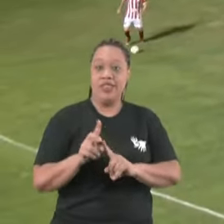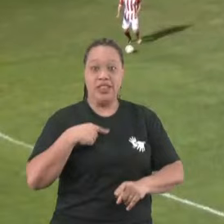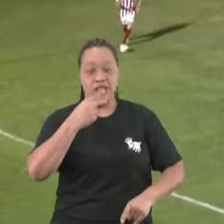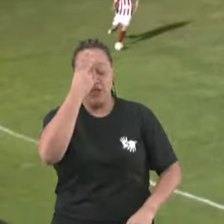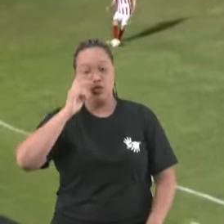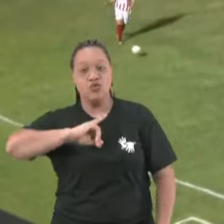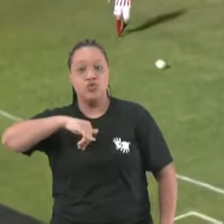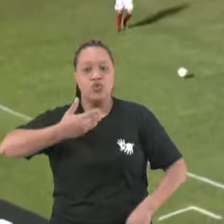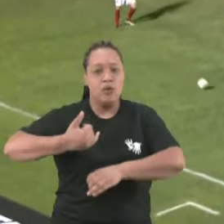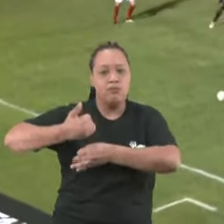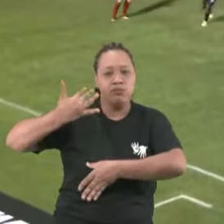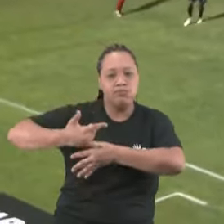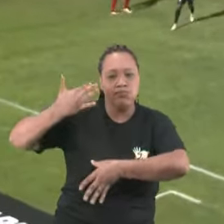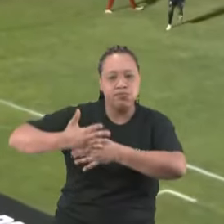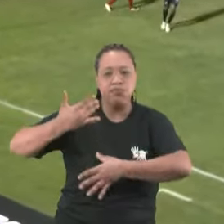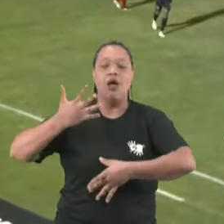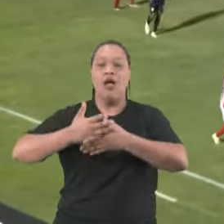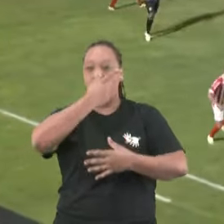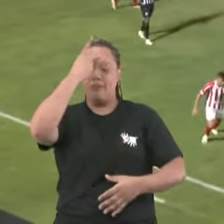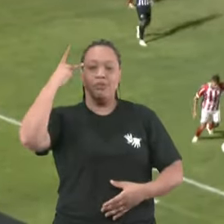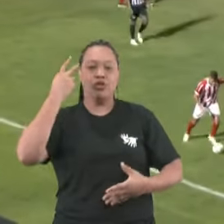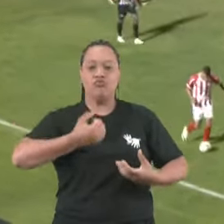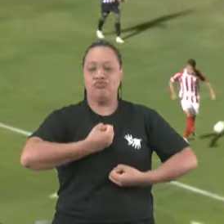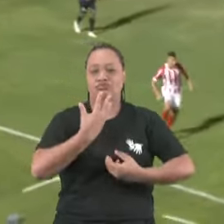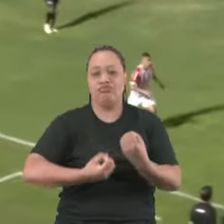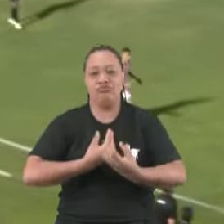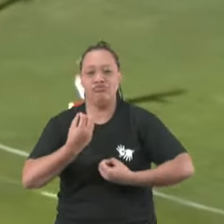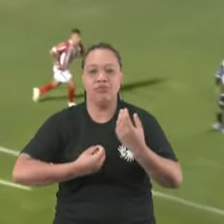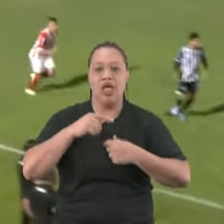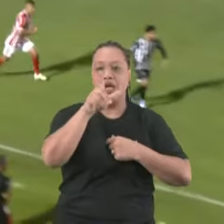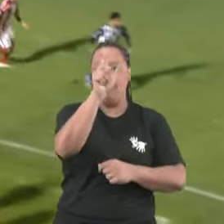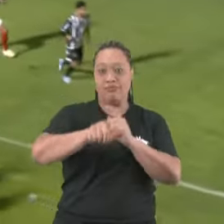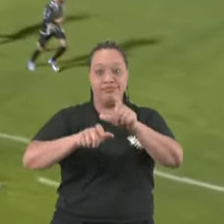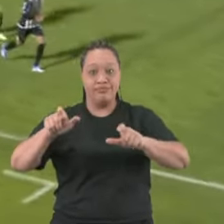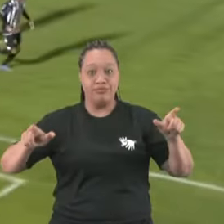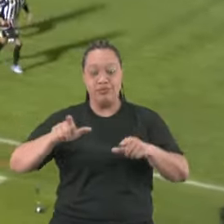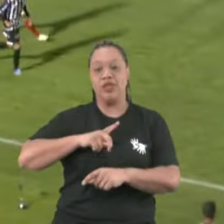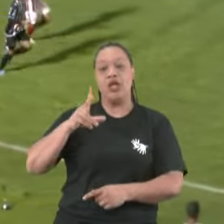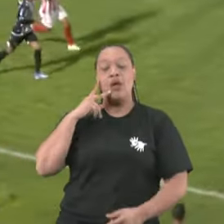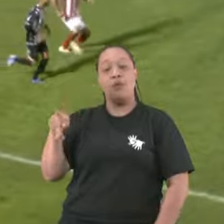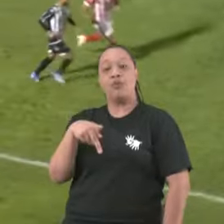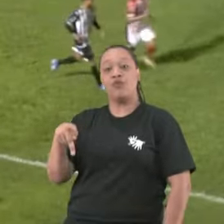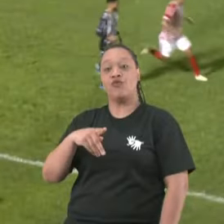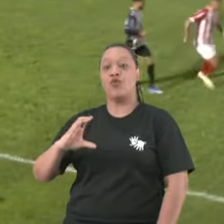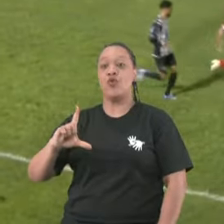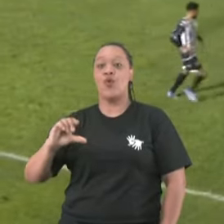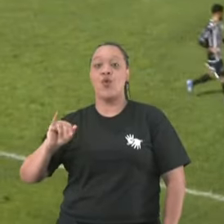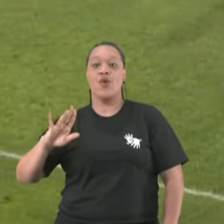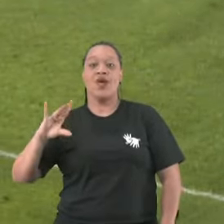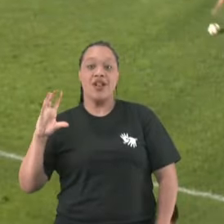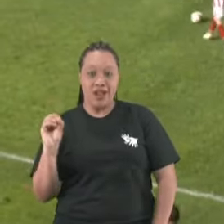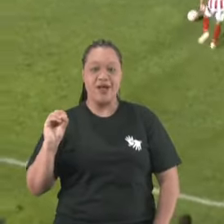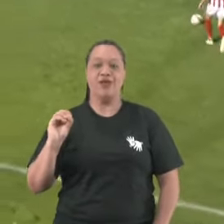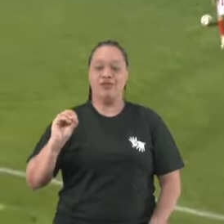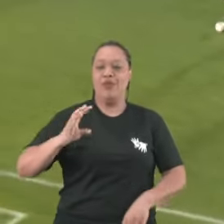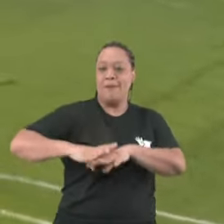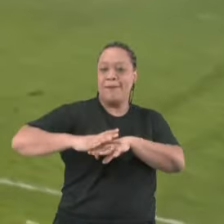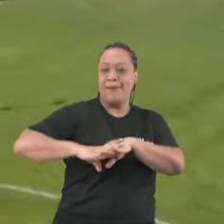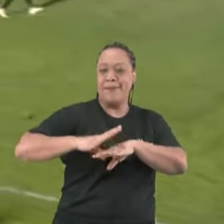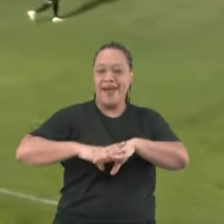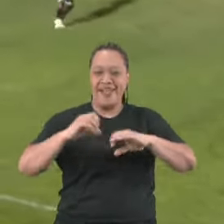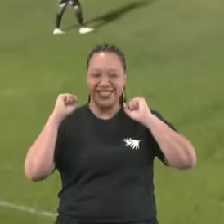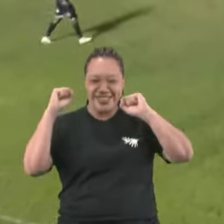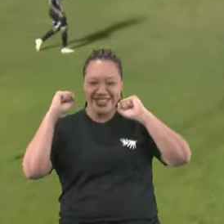José Reinaldo, Guilherme Kevin, Maria Gomes, o professor Cláudio de Matemática na torcida pelo Asa, o Bruno,